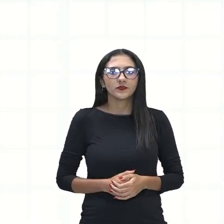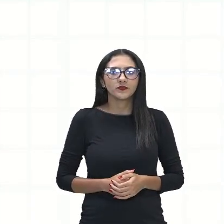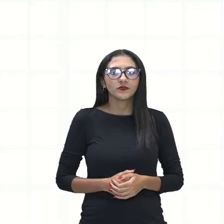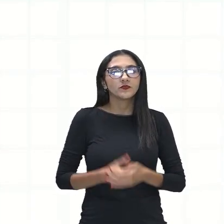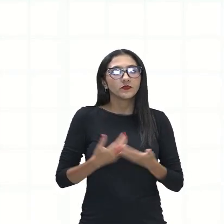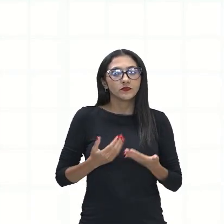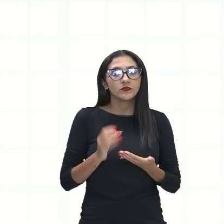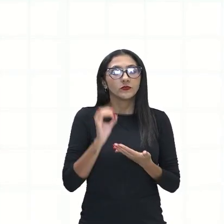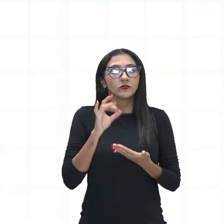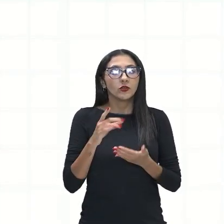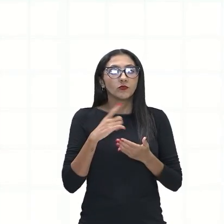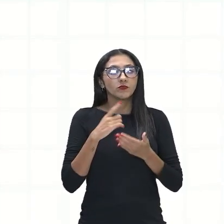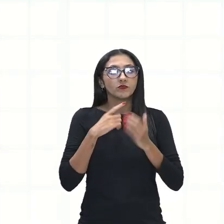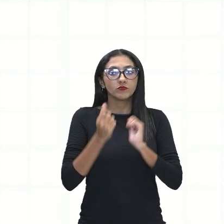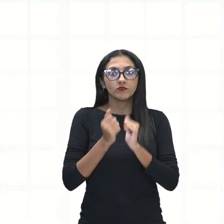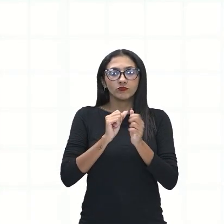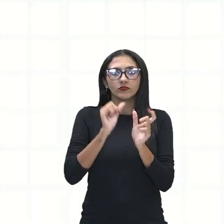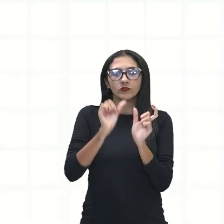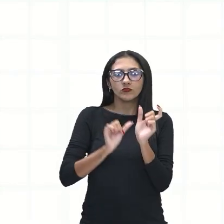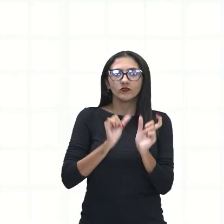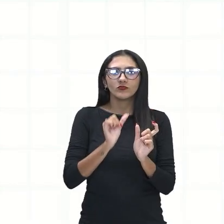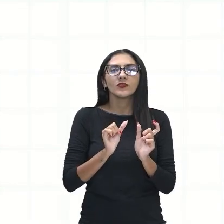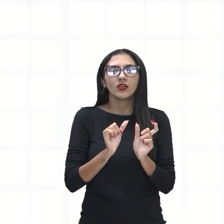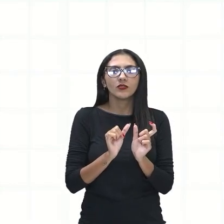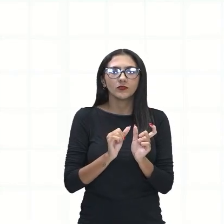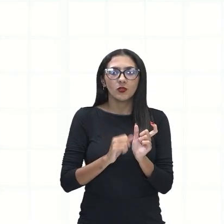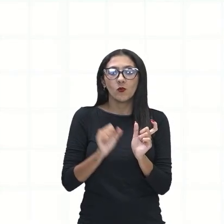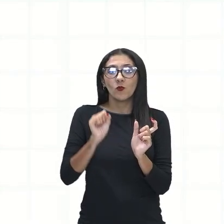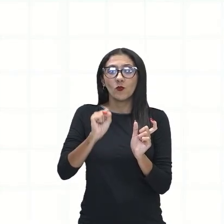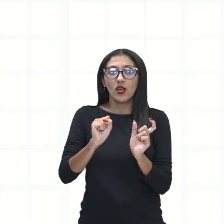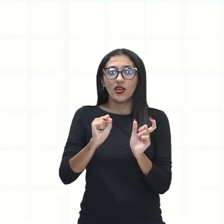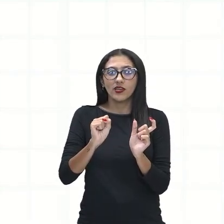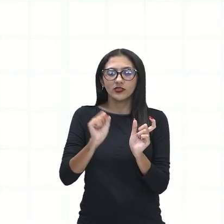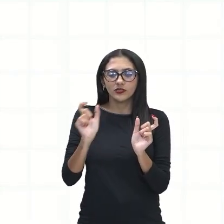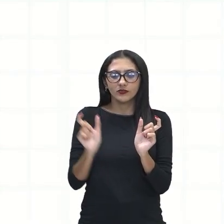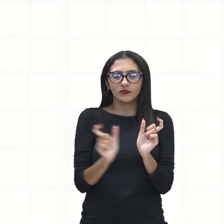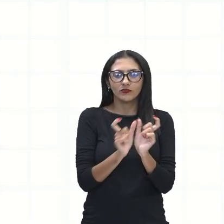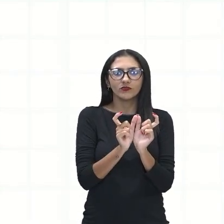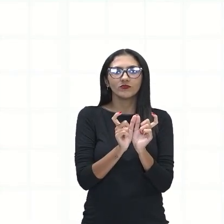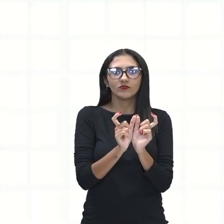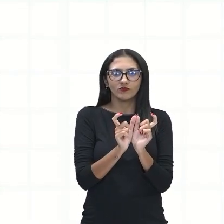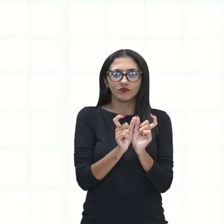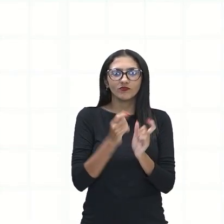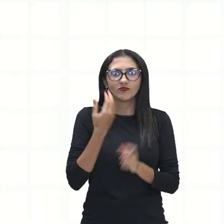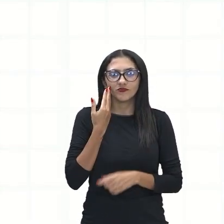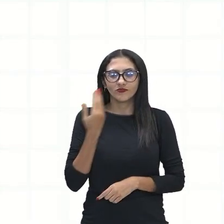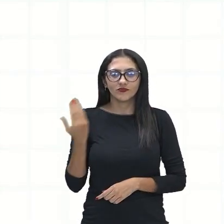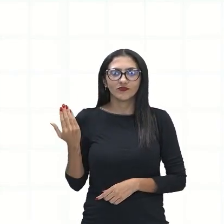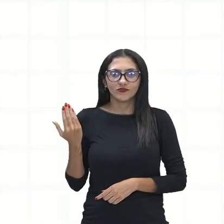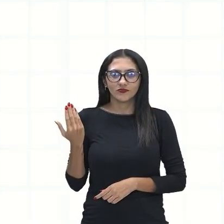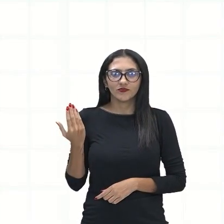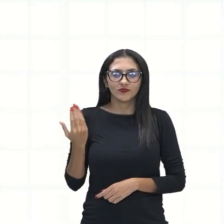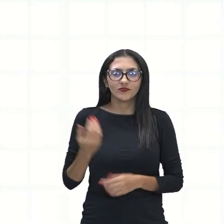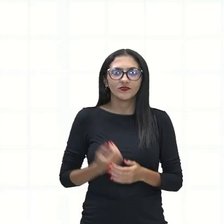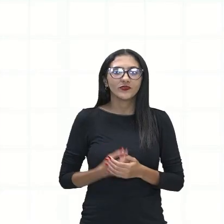eu vou apenas acrescentar o S, burgers, burgers. É um